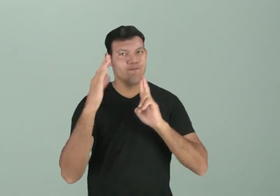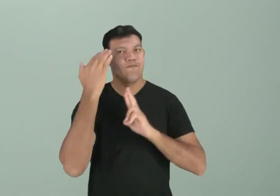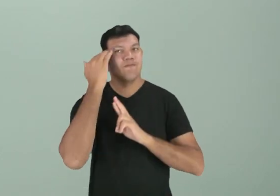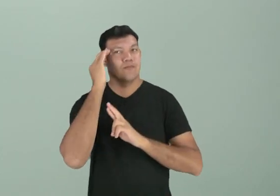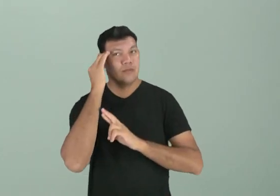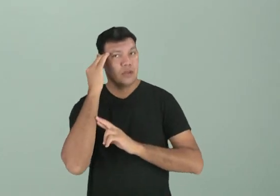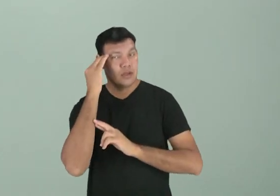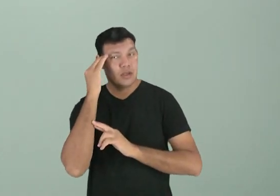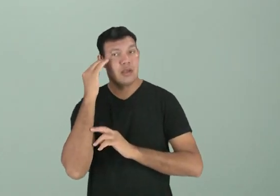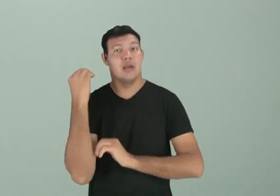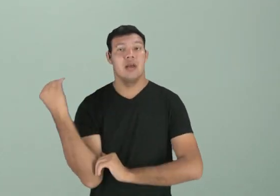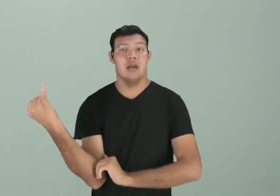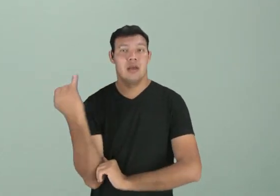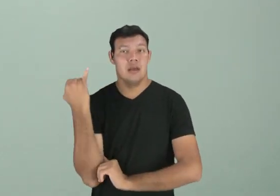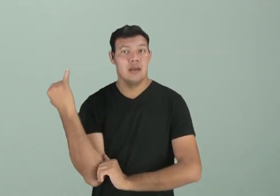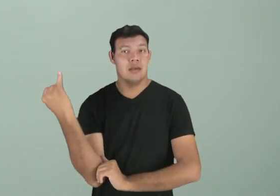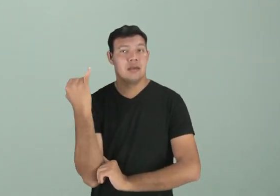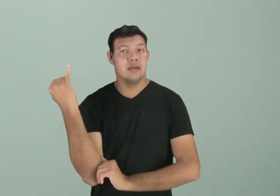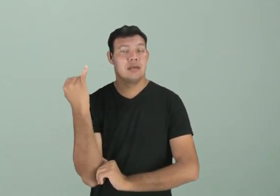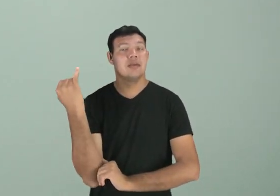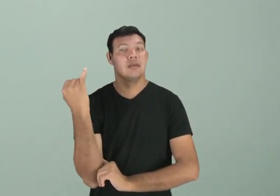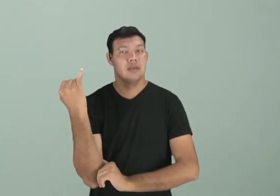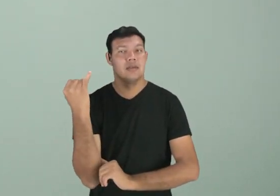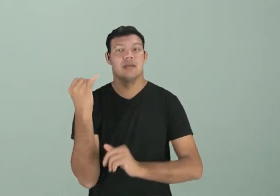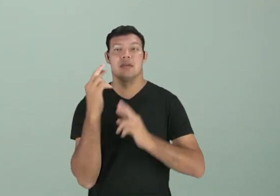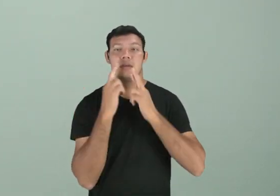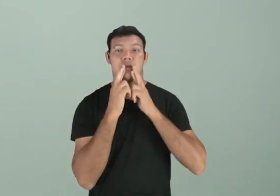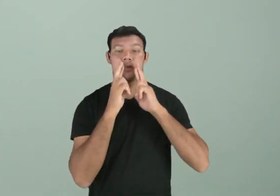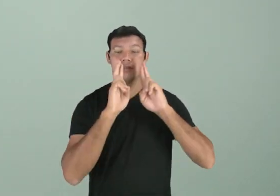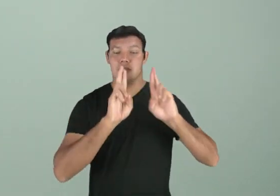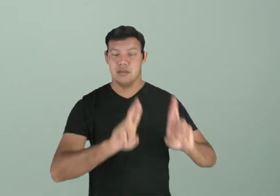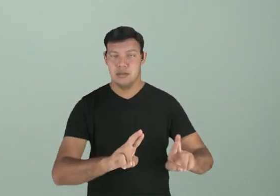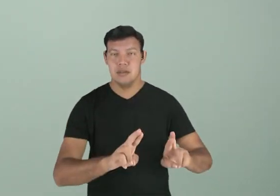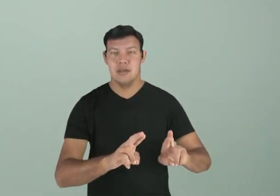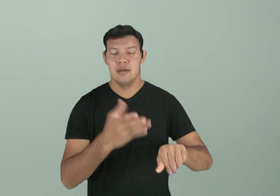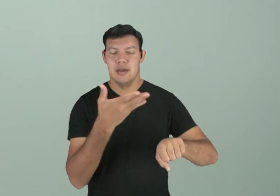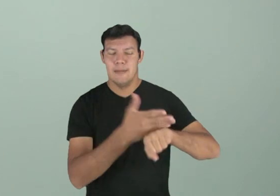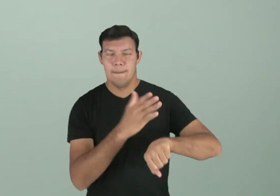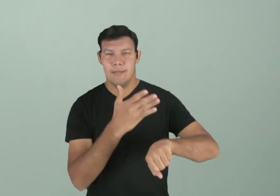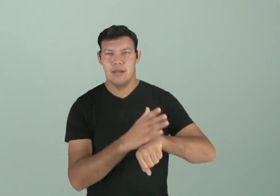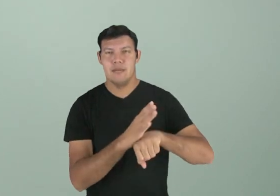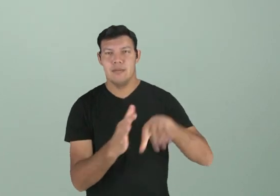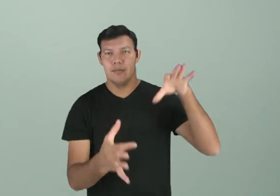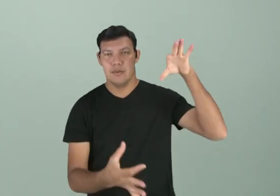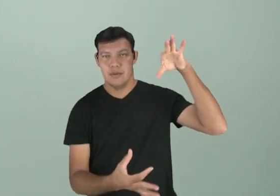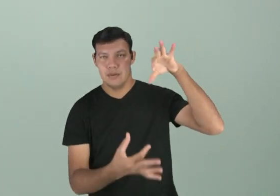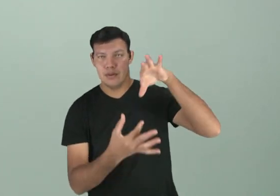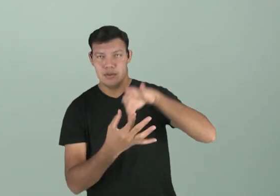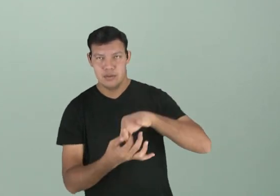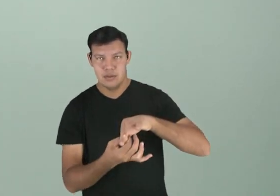a importância desses recursos e pratiquem para gerar mais coesão no texto